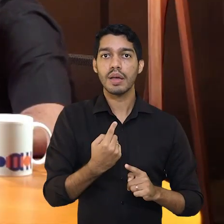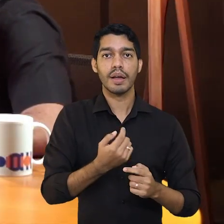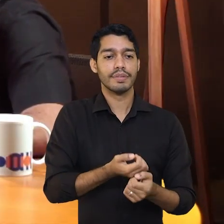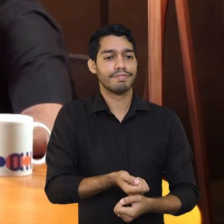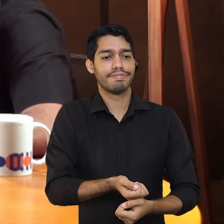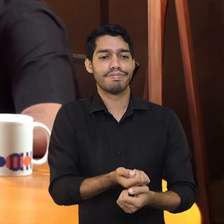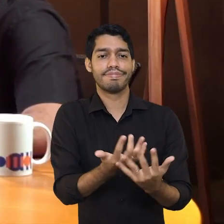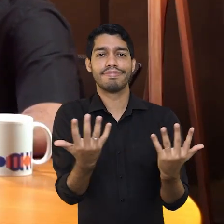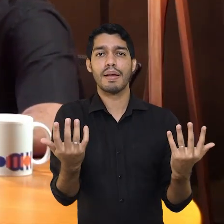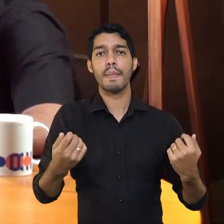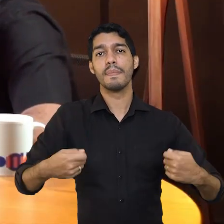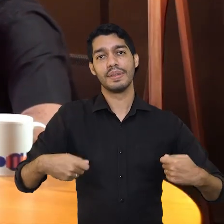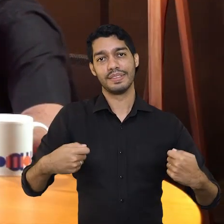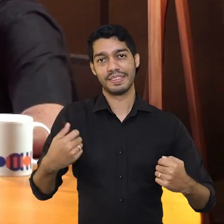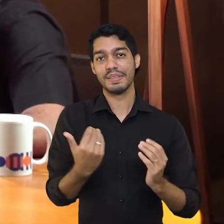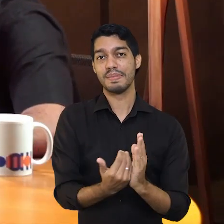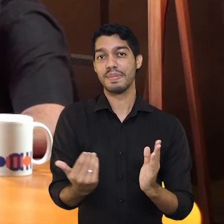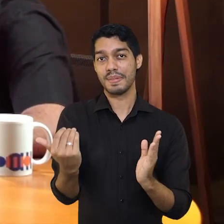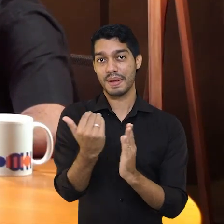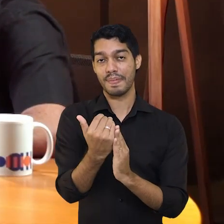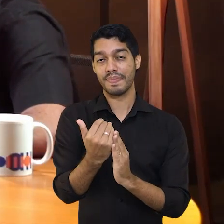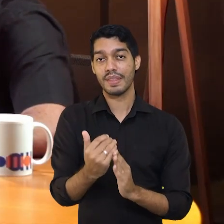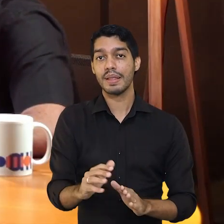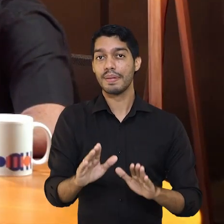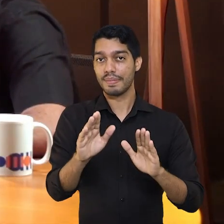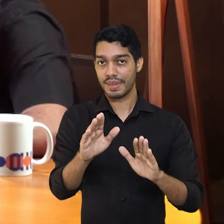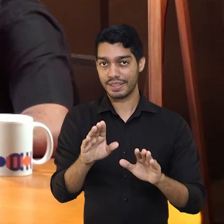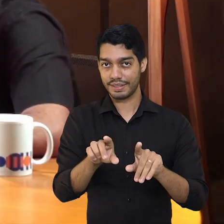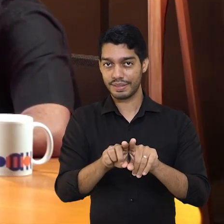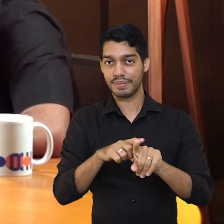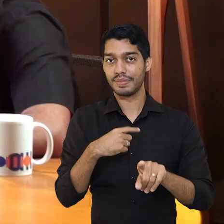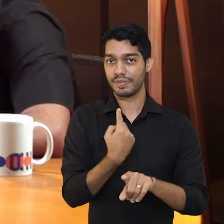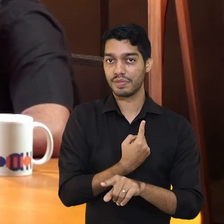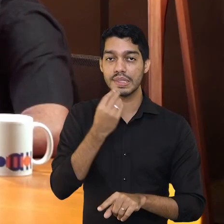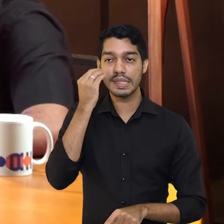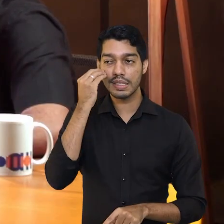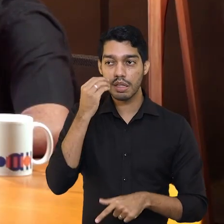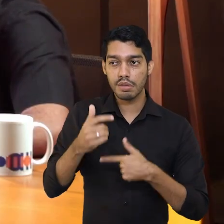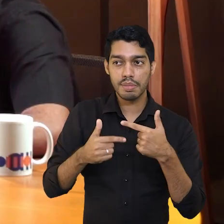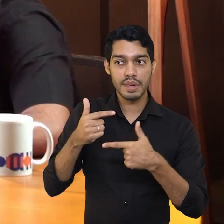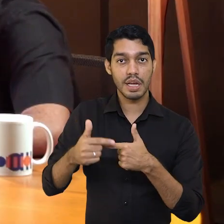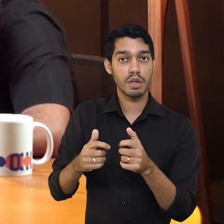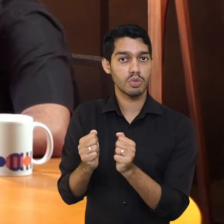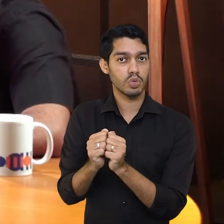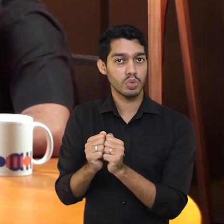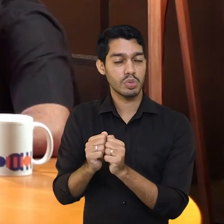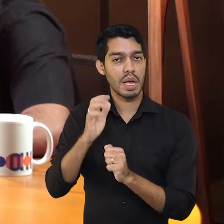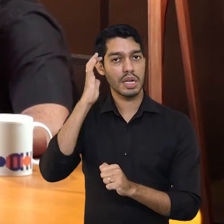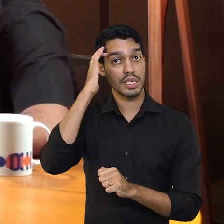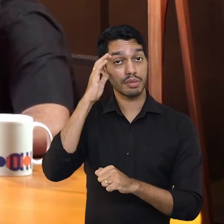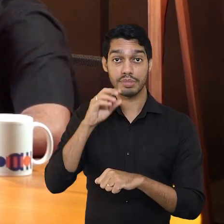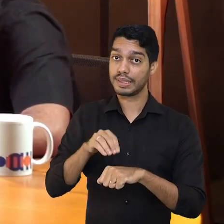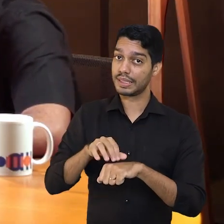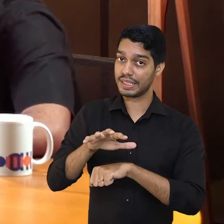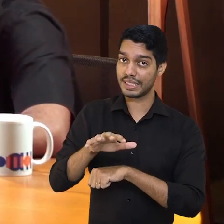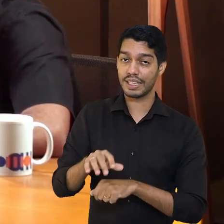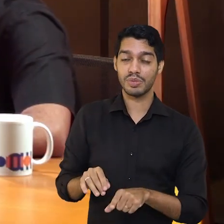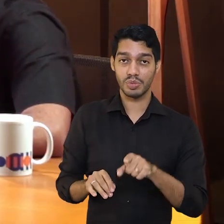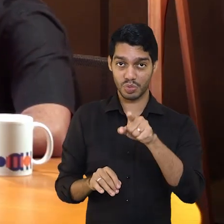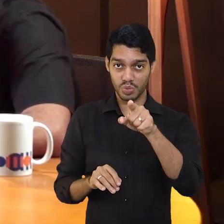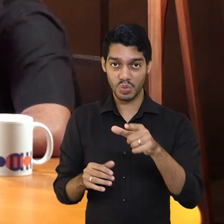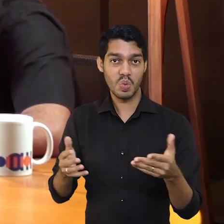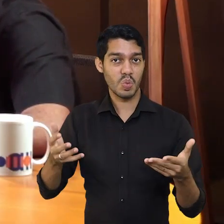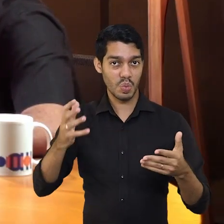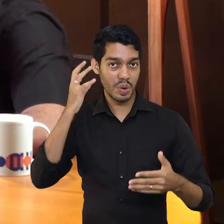se ampliado. Mas acho que, para além disso tudo, o que a gente tenta trabalhar com esses alunos inclusive, acho que é uma dica que eu dou se esse aluno